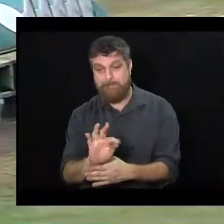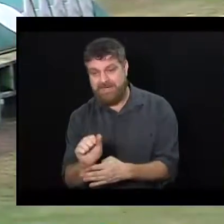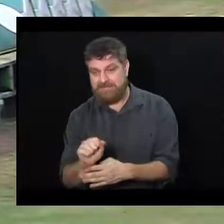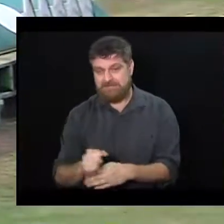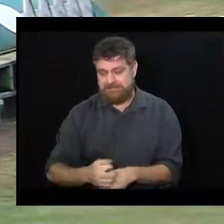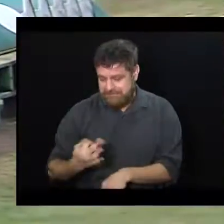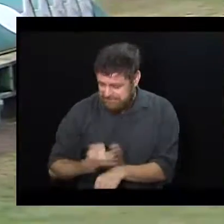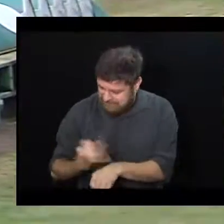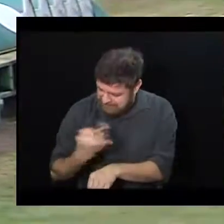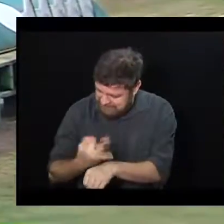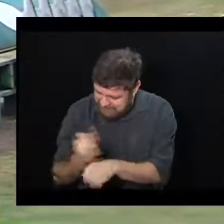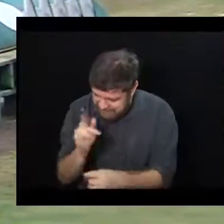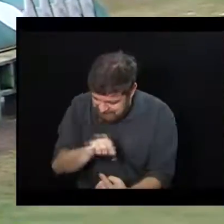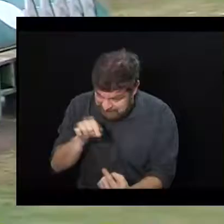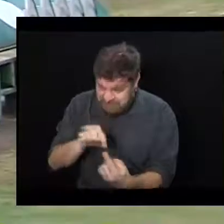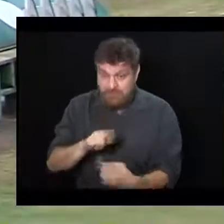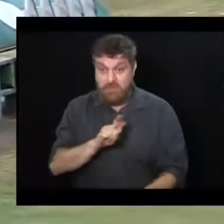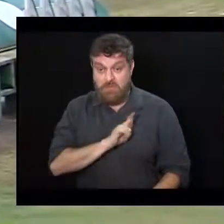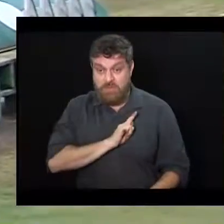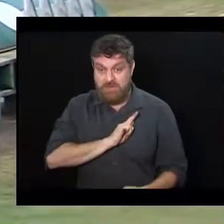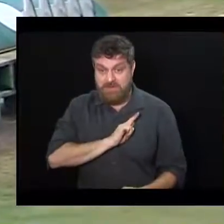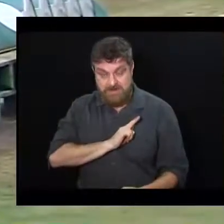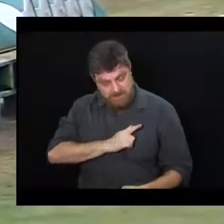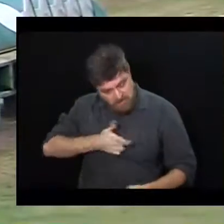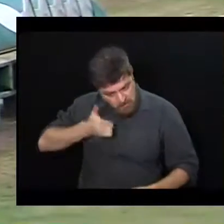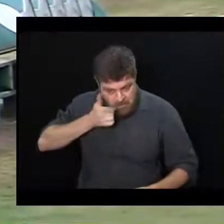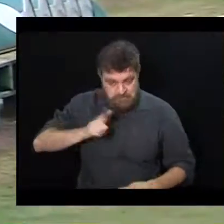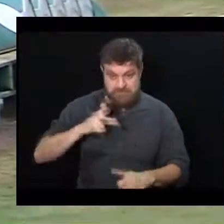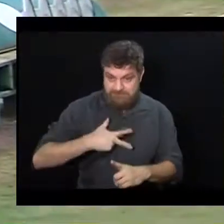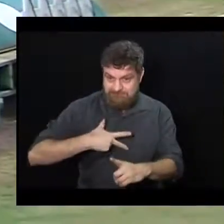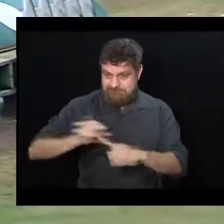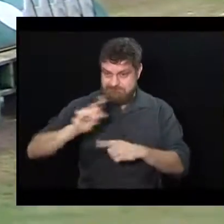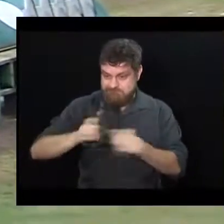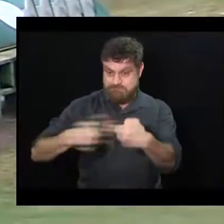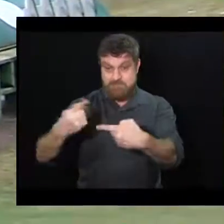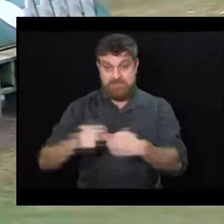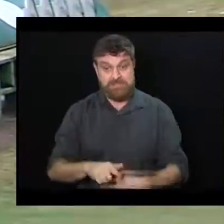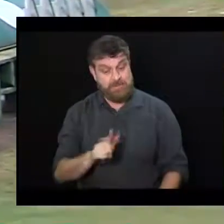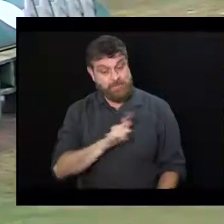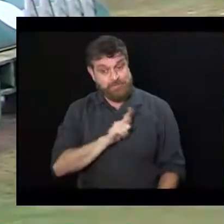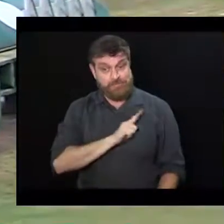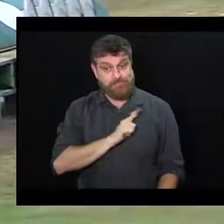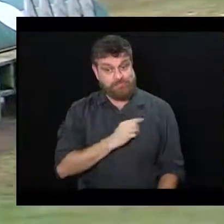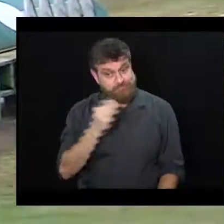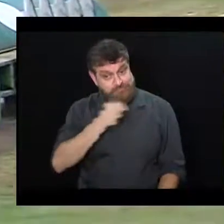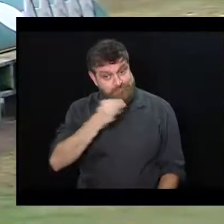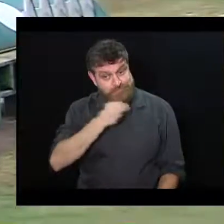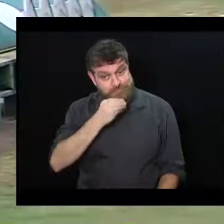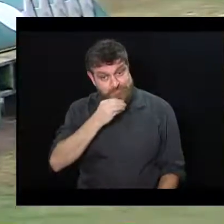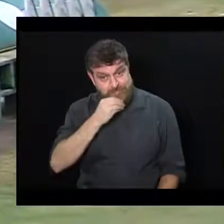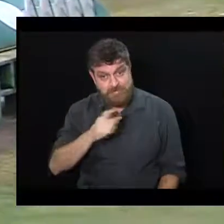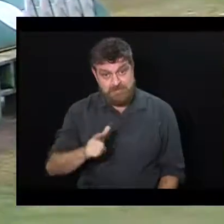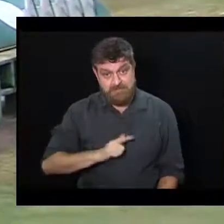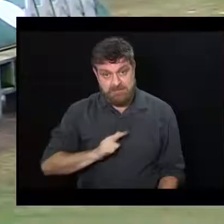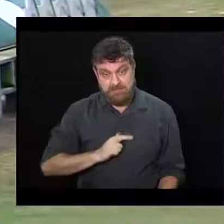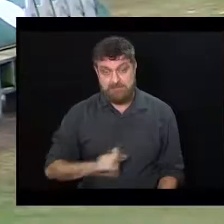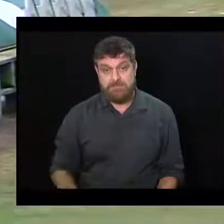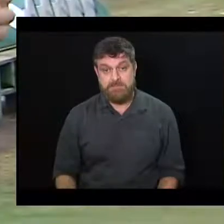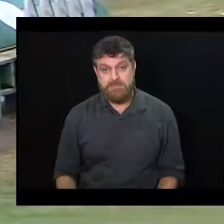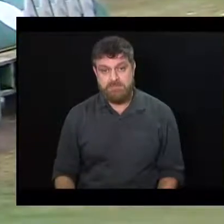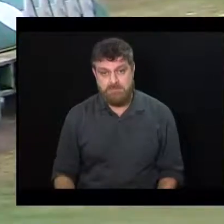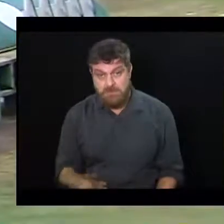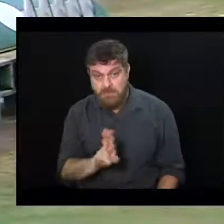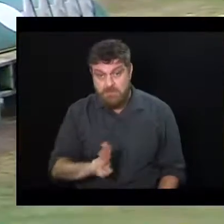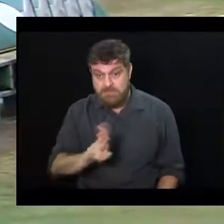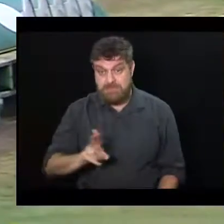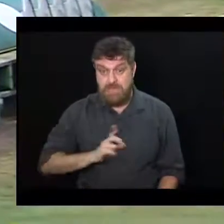fazer com que o Guarani consiga a reação na Série B. A campanha do Bucre não é boa na competição. Aí o Guarani vai utilizar, inclusive,